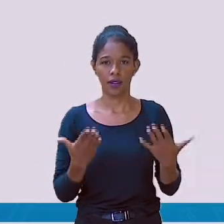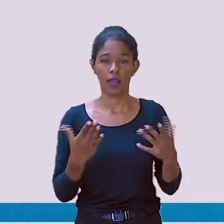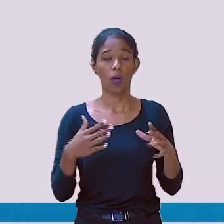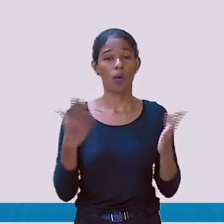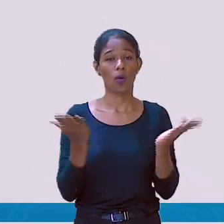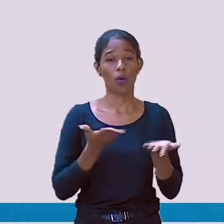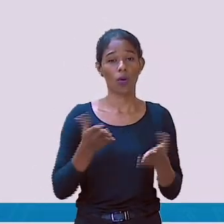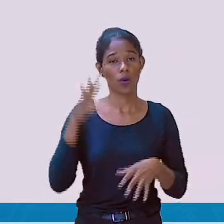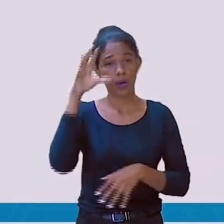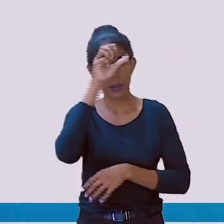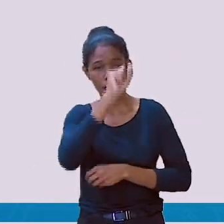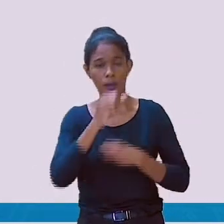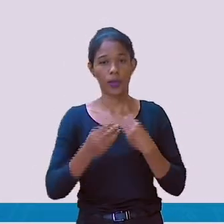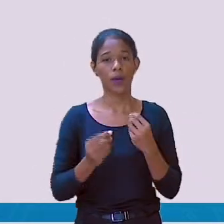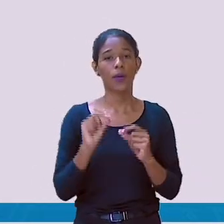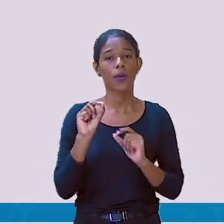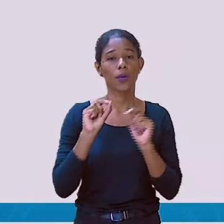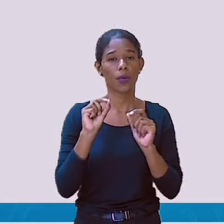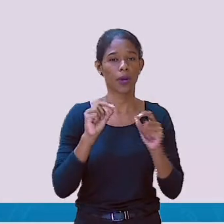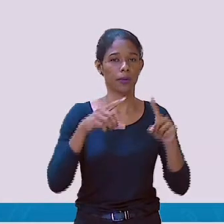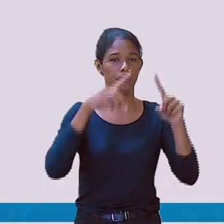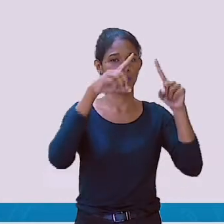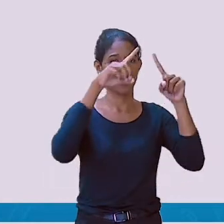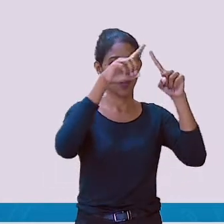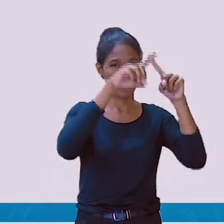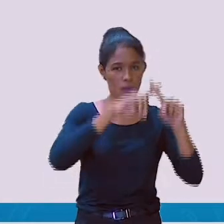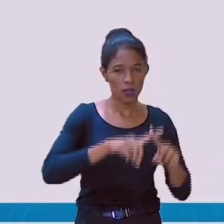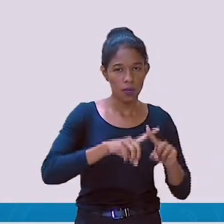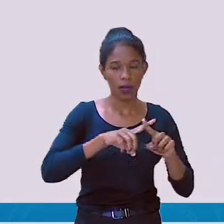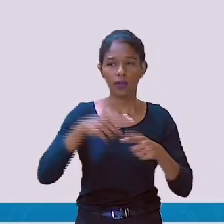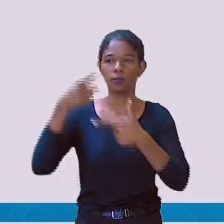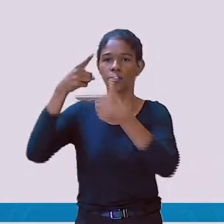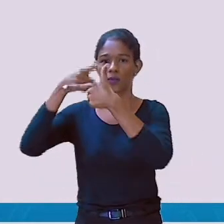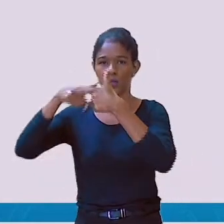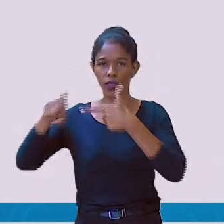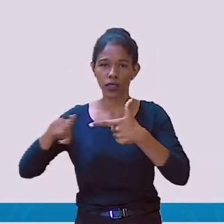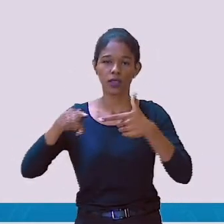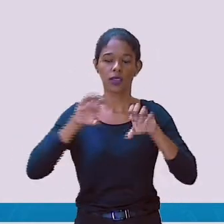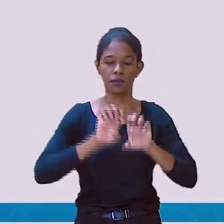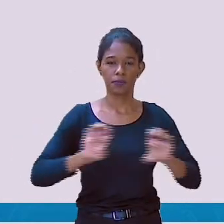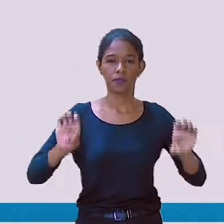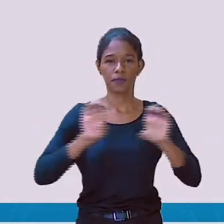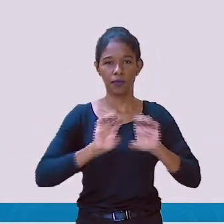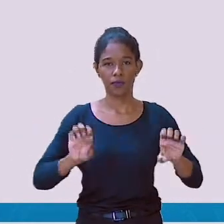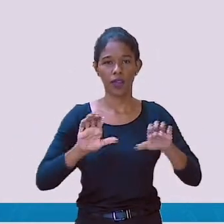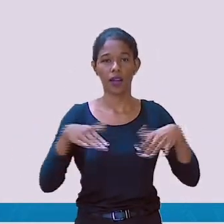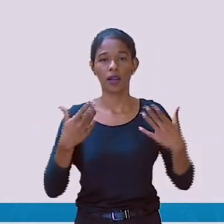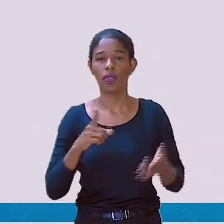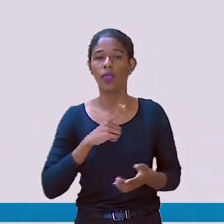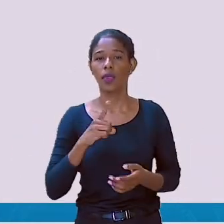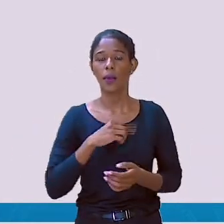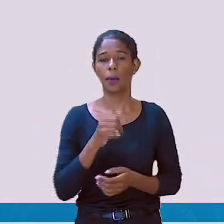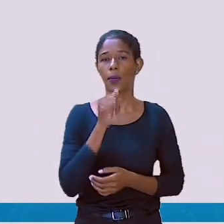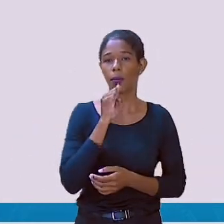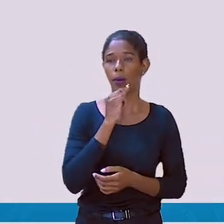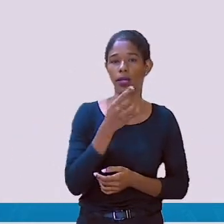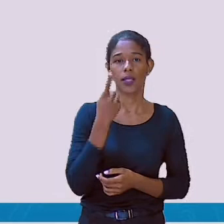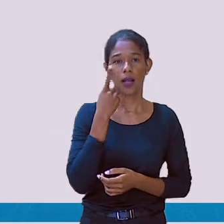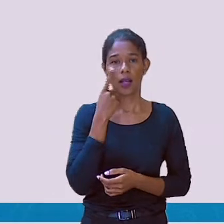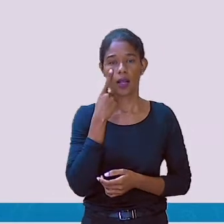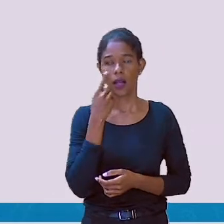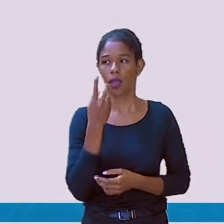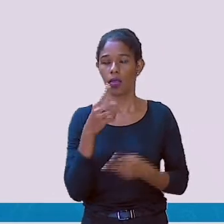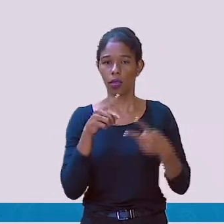Nós temos aqui exemplos de dois monômios. Quais são as partes de um monômio? Nós temos este exemplo